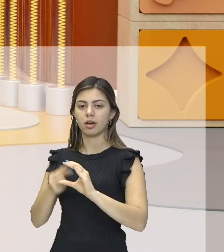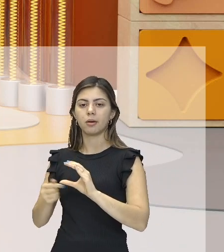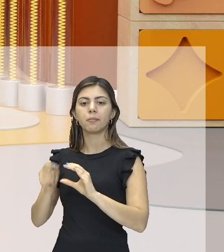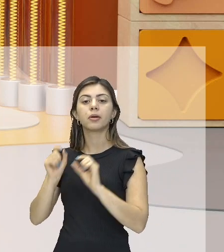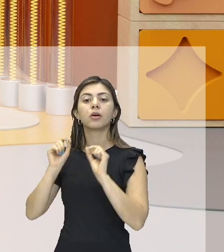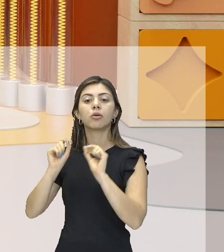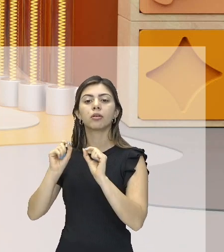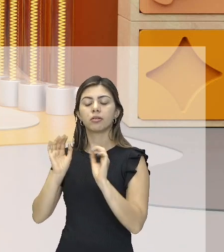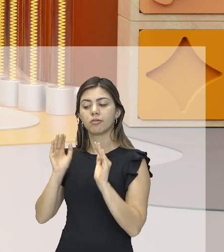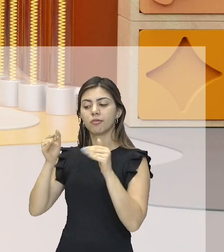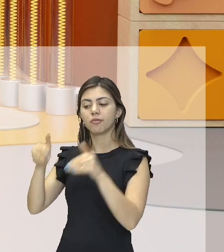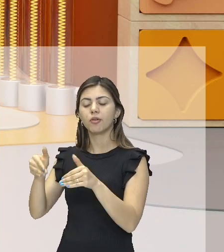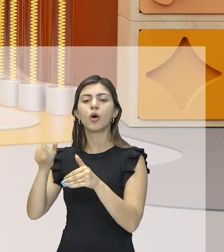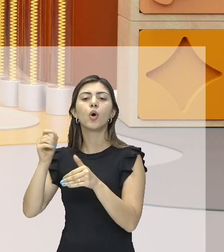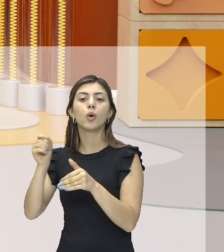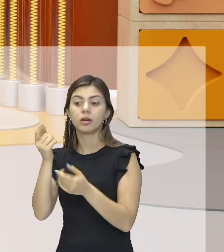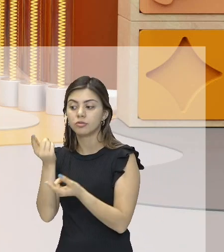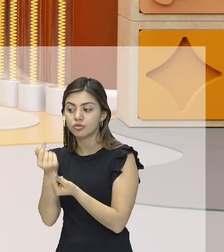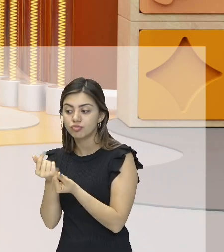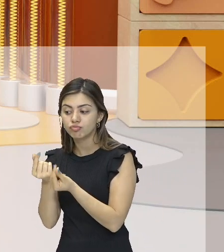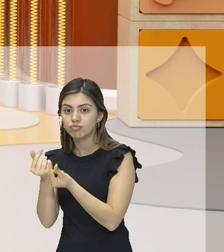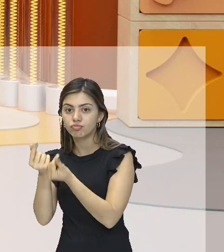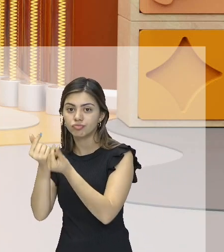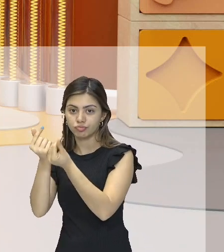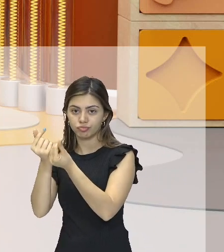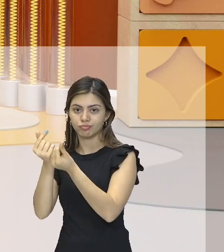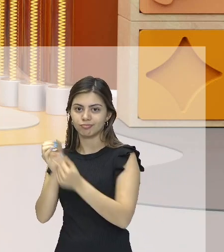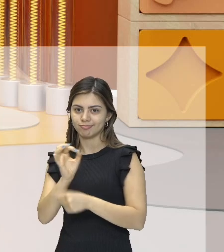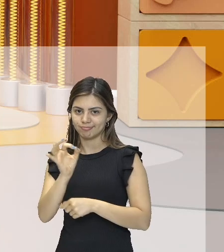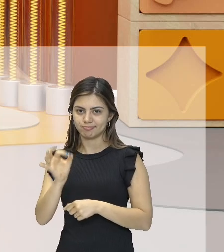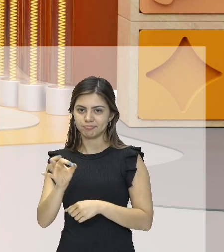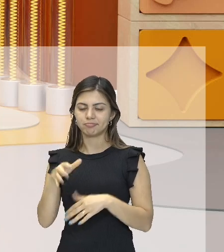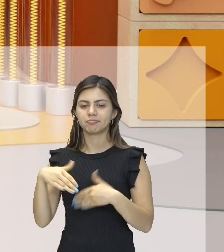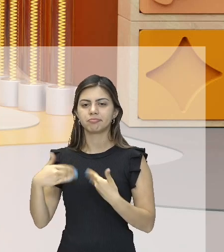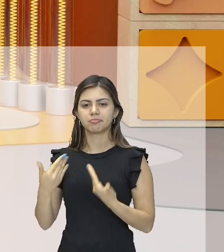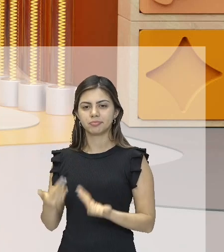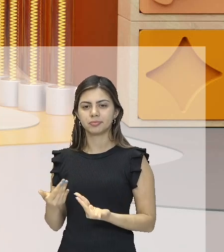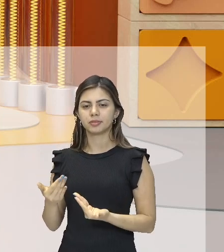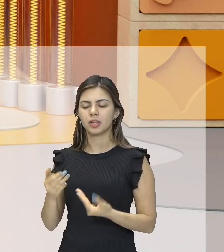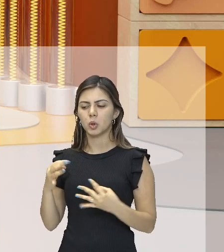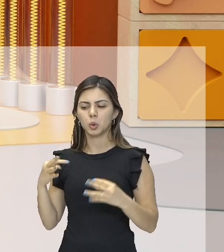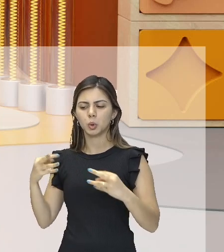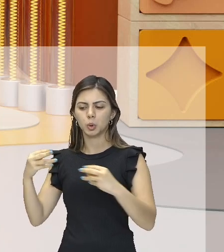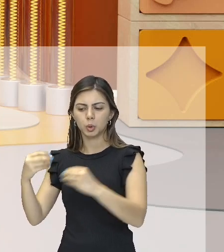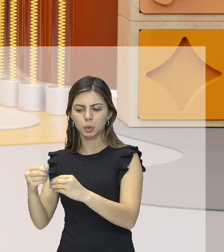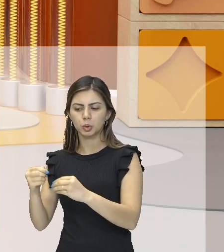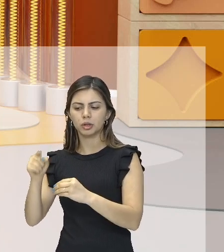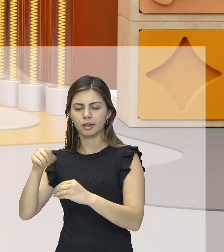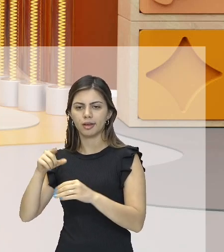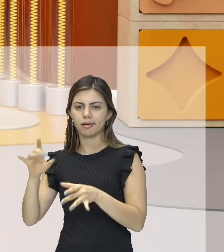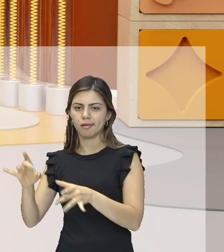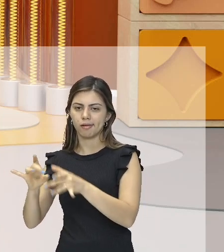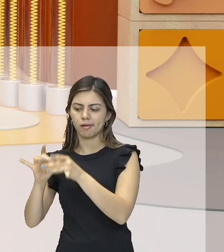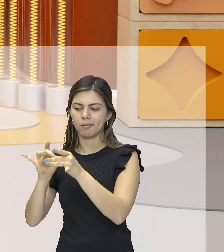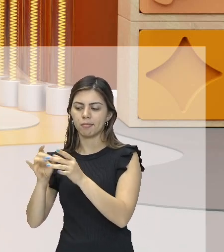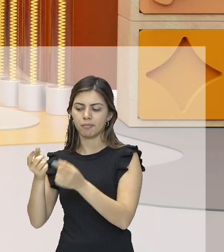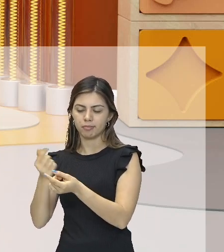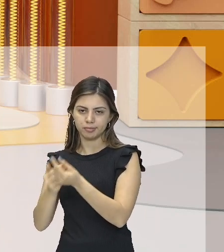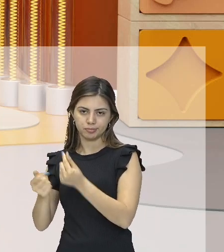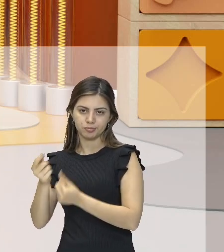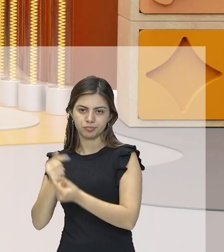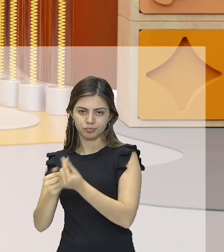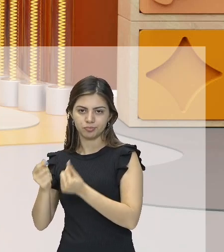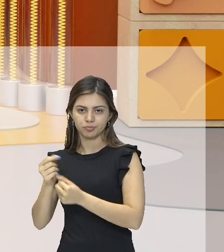do capital, do dinheiro, né, do money, ou seja, tudo que vai estar relacionado ao dinheiro, ao